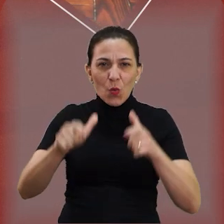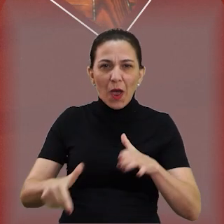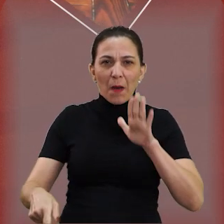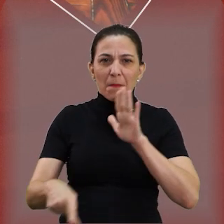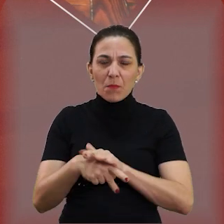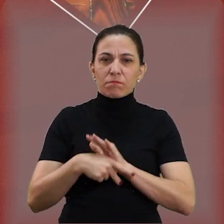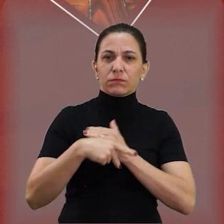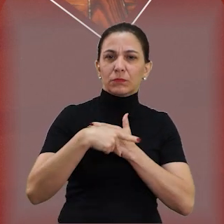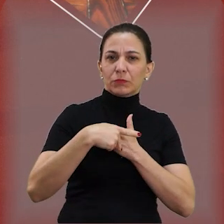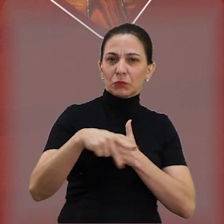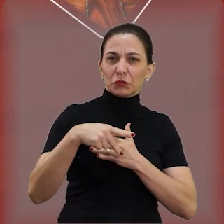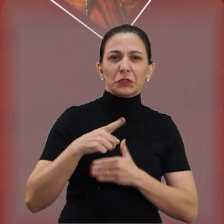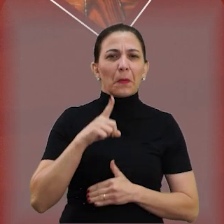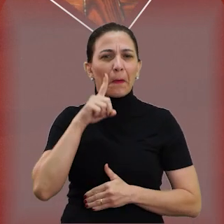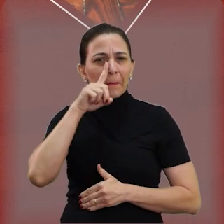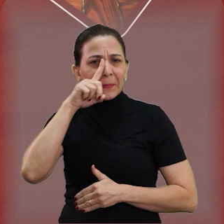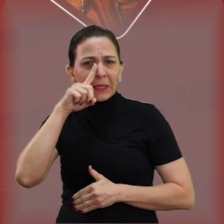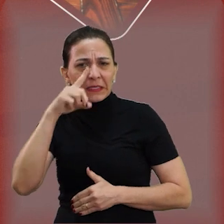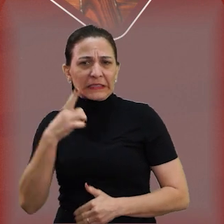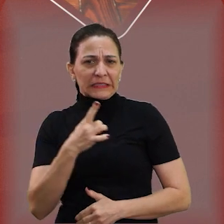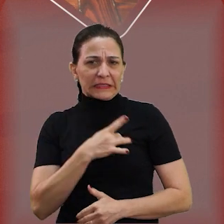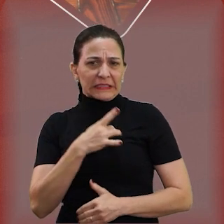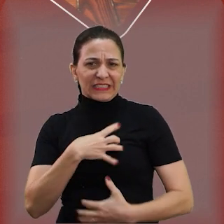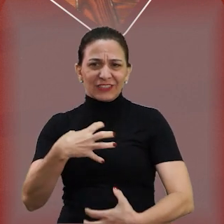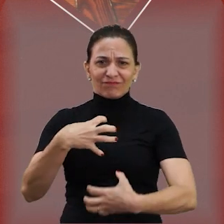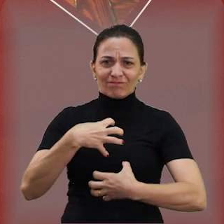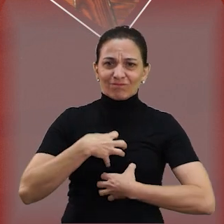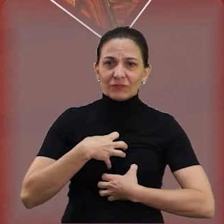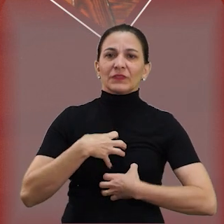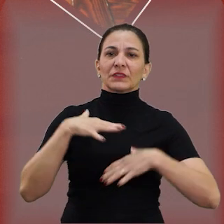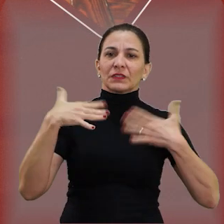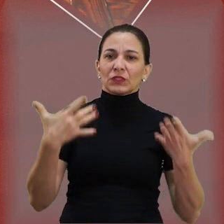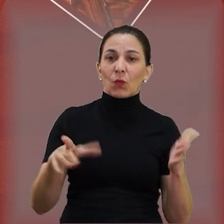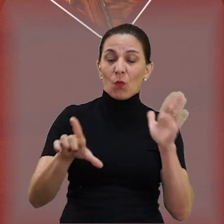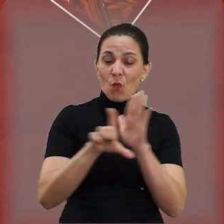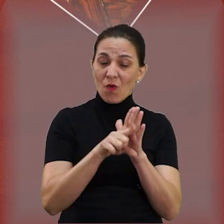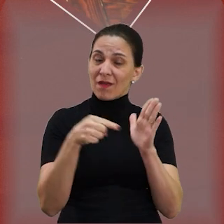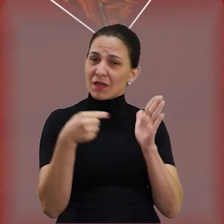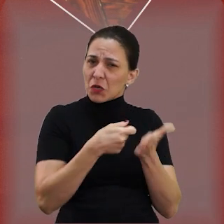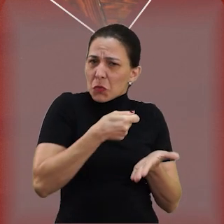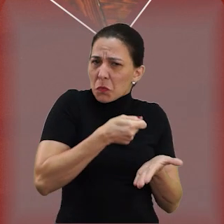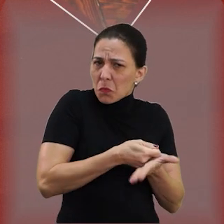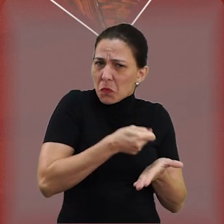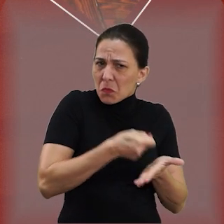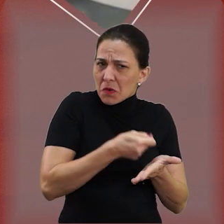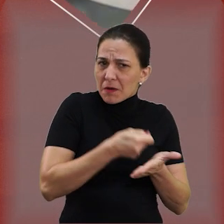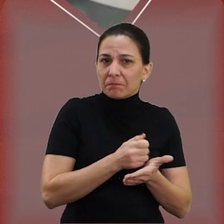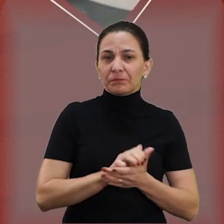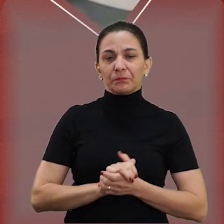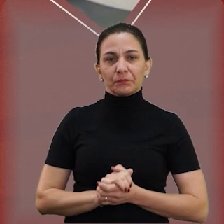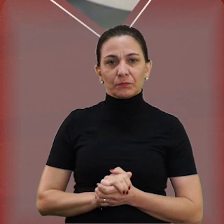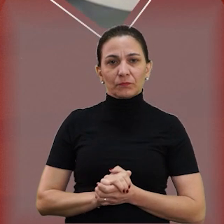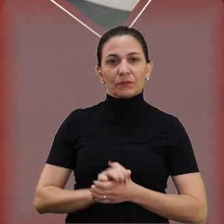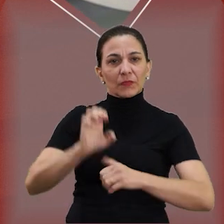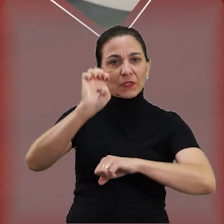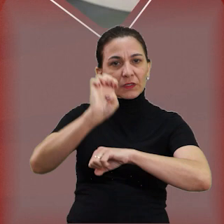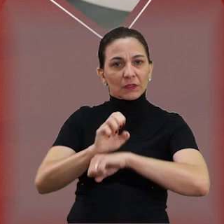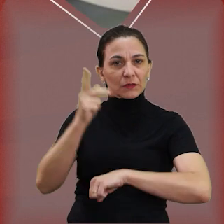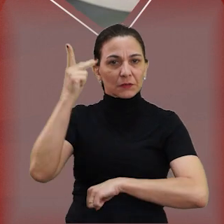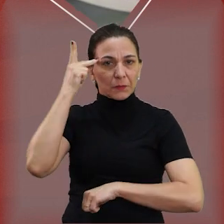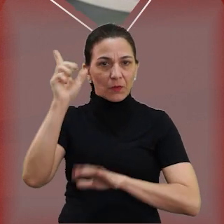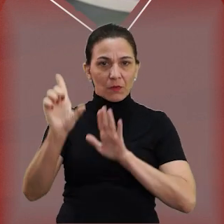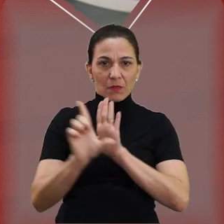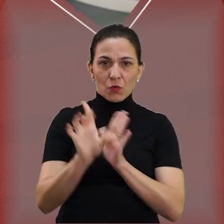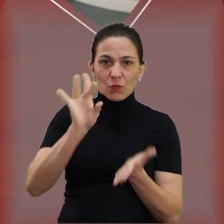se sintam em situação de risco nas dependências desses estabelecimentos no Estado de São